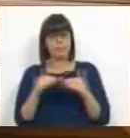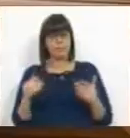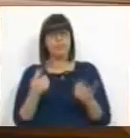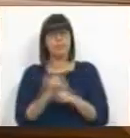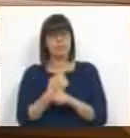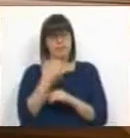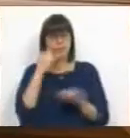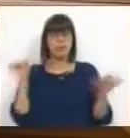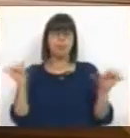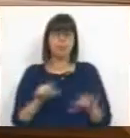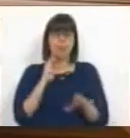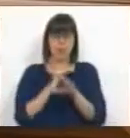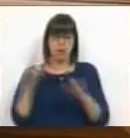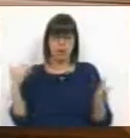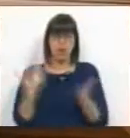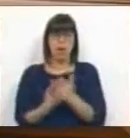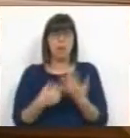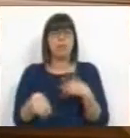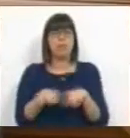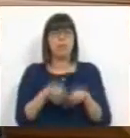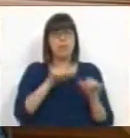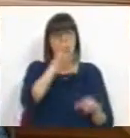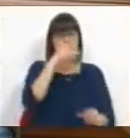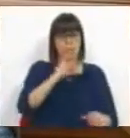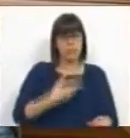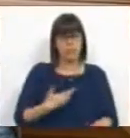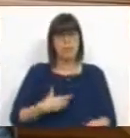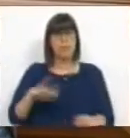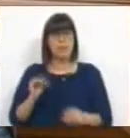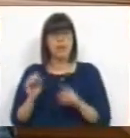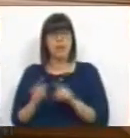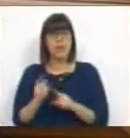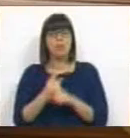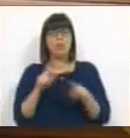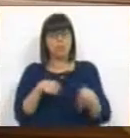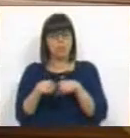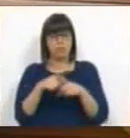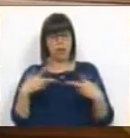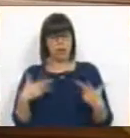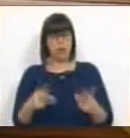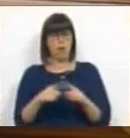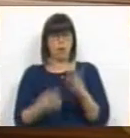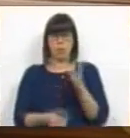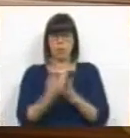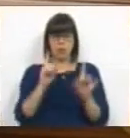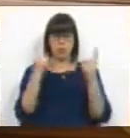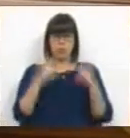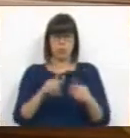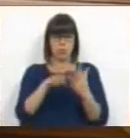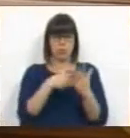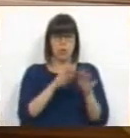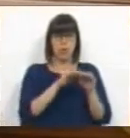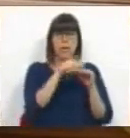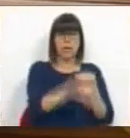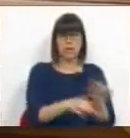as coisas se agravaram muito nos últimos anos com as políticas do Governo PSD-CDS, porque as políticas de austeridade não criaram apenas um quadro